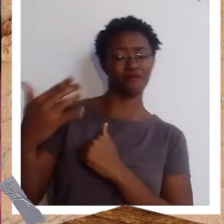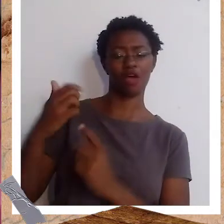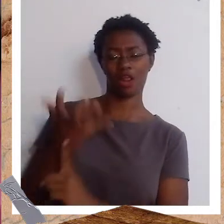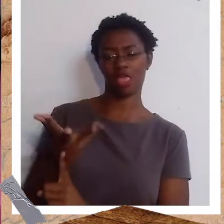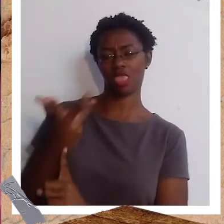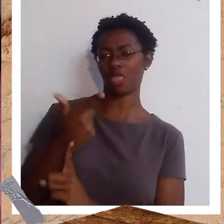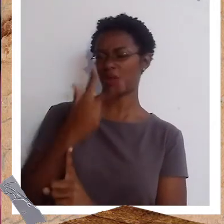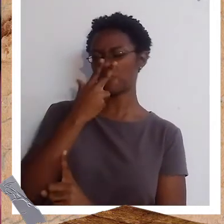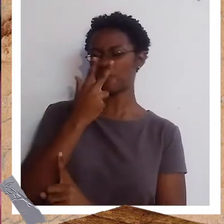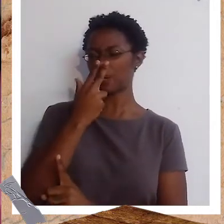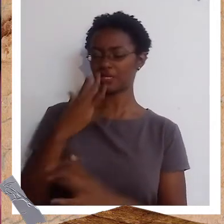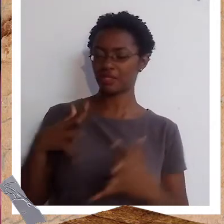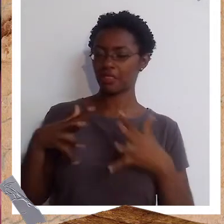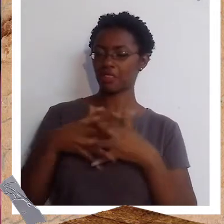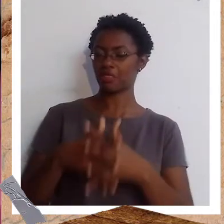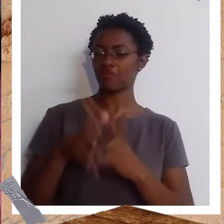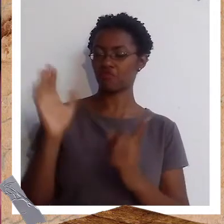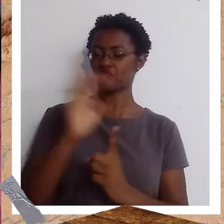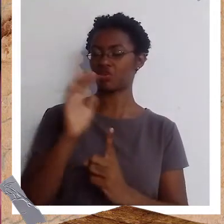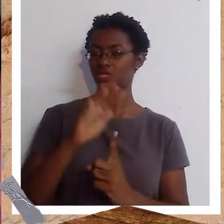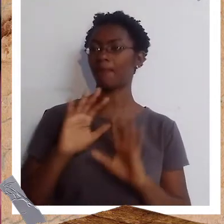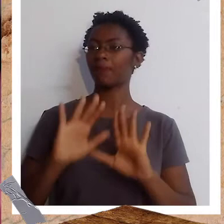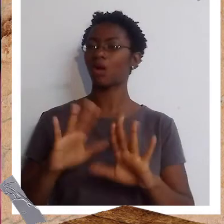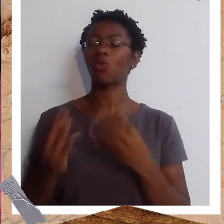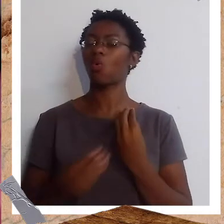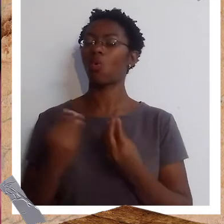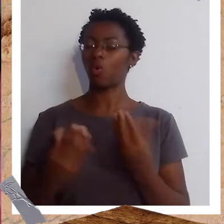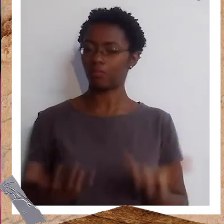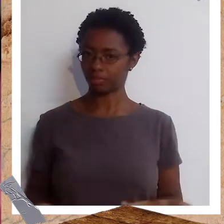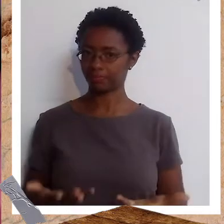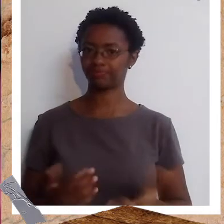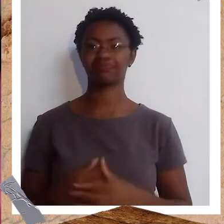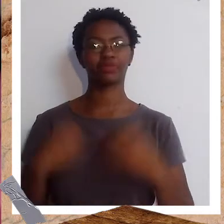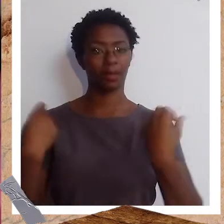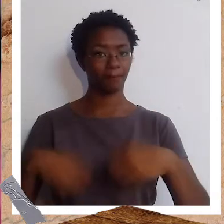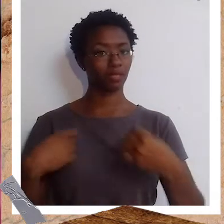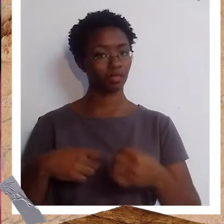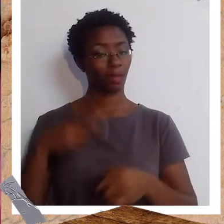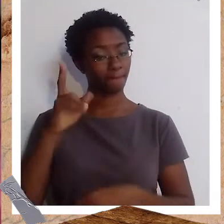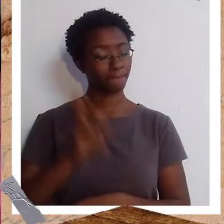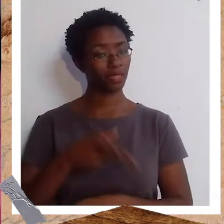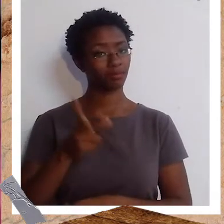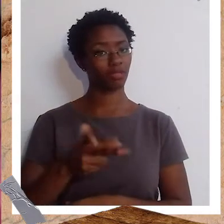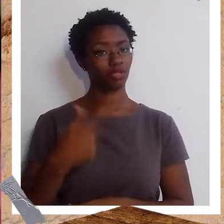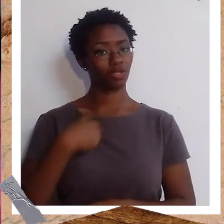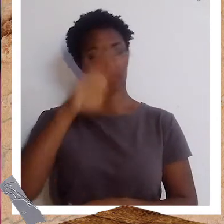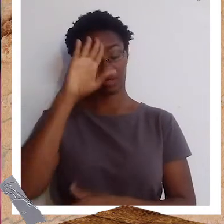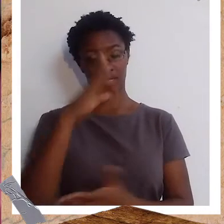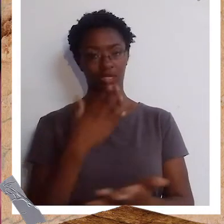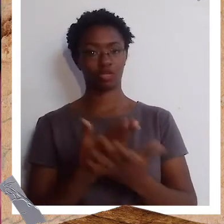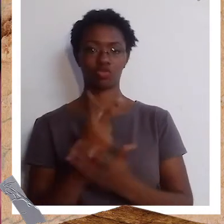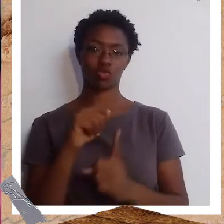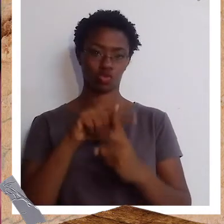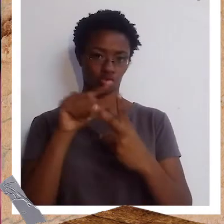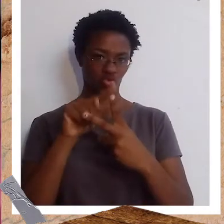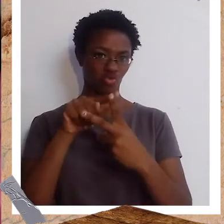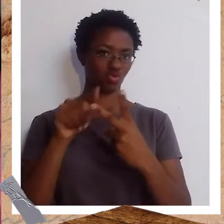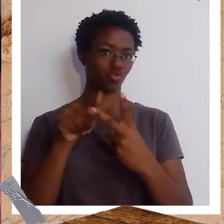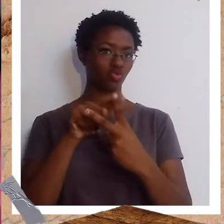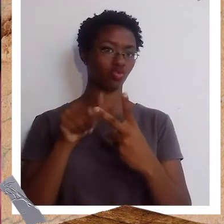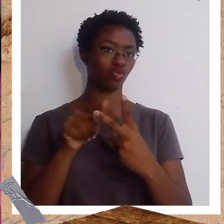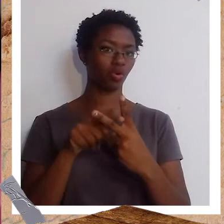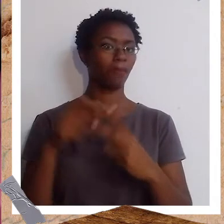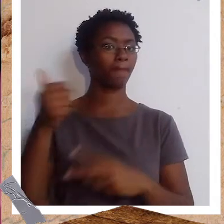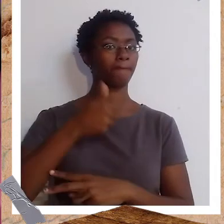acaba interferindo. Mas como é que a gente pode garantir isso? A gente pode garantir as permanências, eu acredito pessoalmente, de duas formas. A primeira, a gente